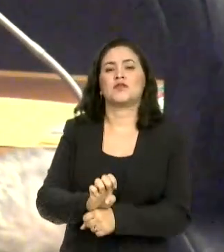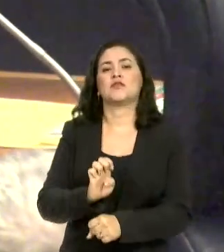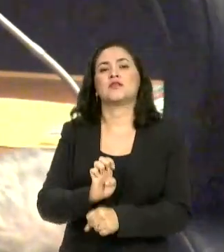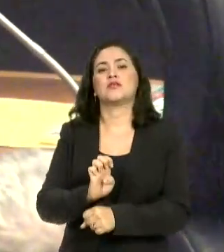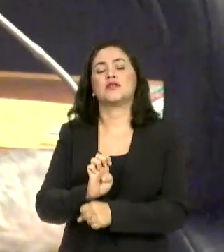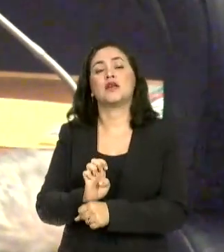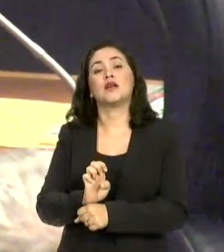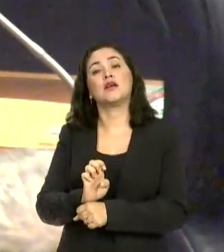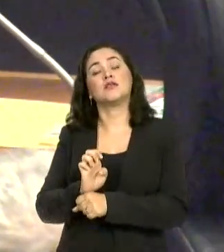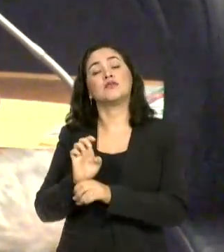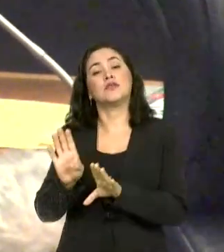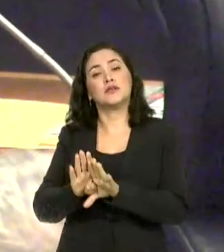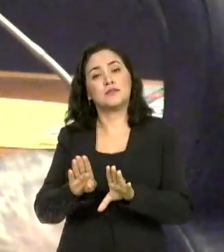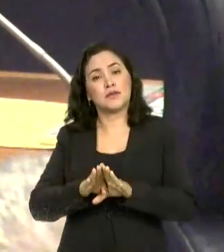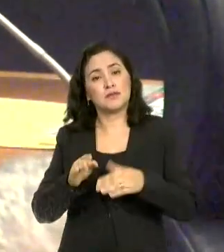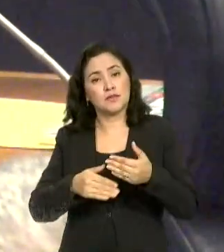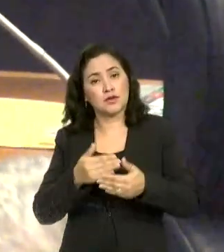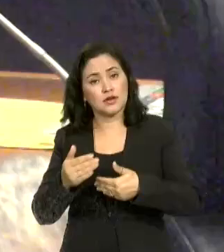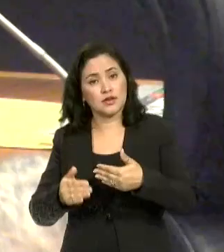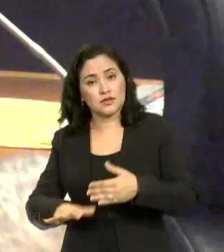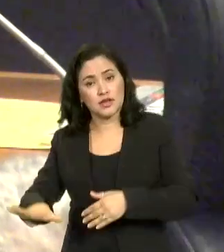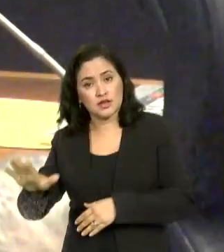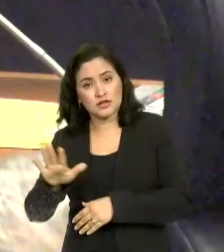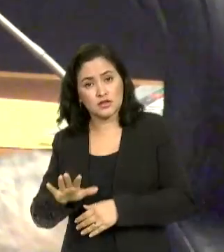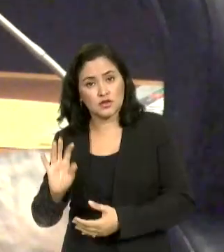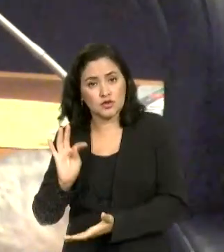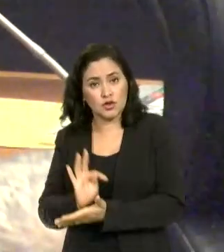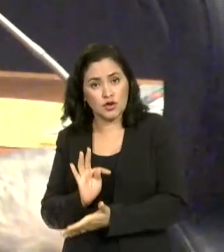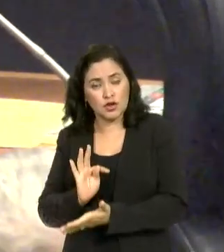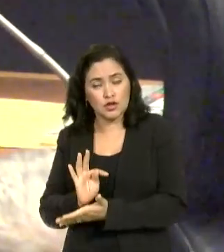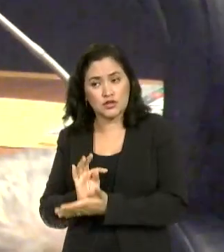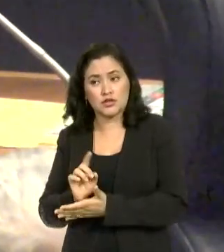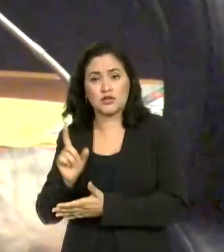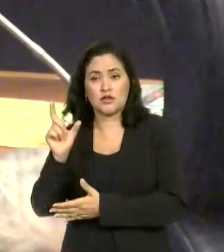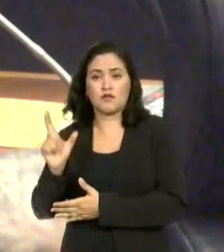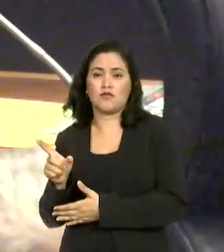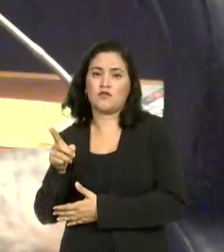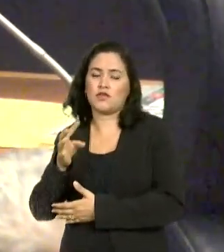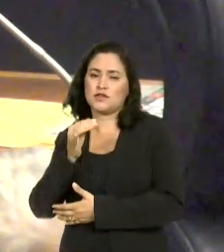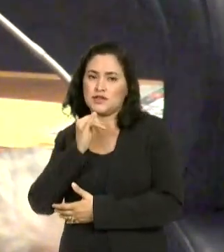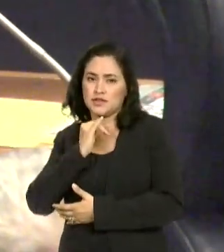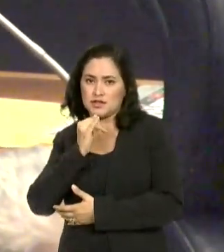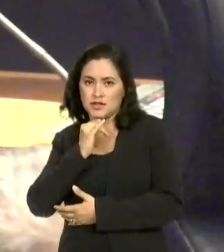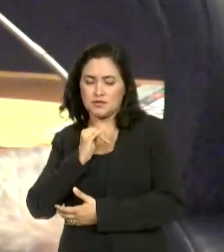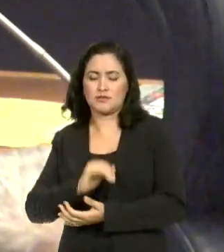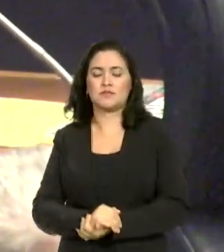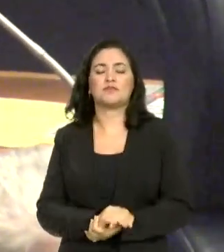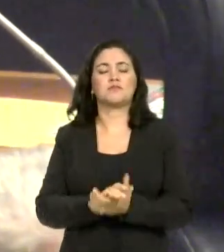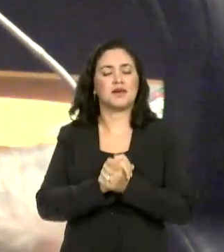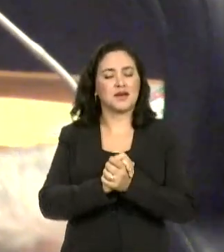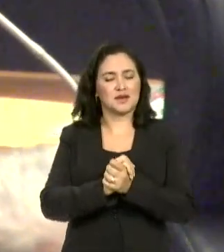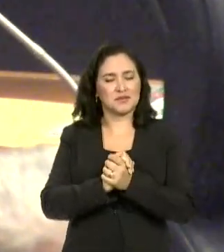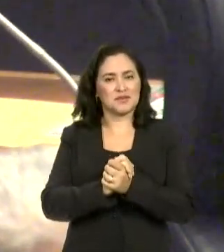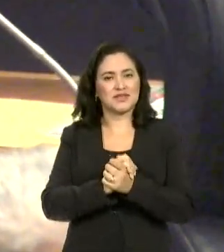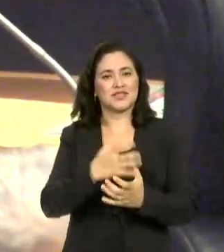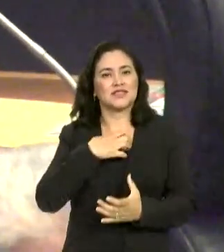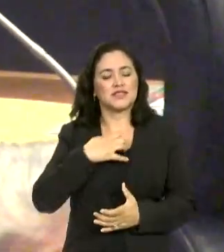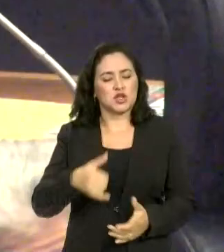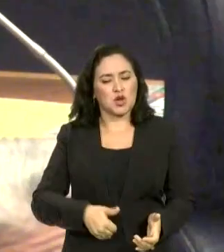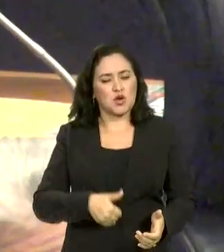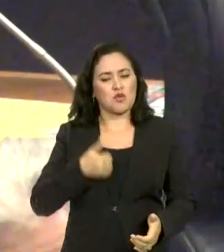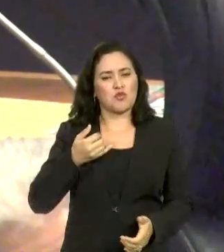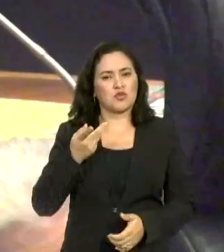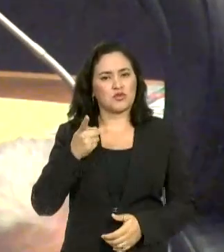região tocantina. Então, parabéns, Marco Aurélio. Cabeça erguida, sinta-se orgulhoso pelo seu